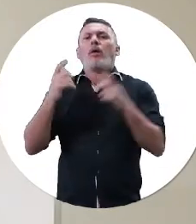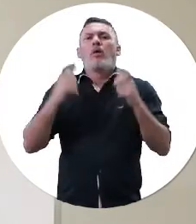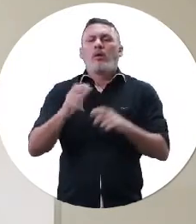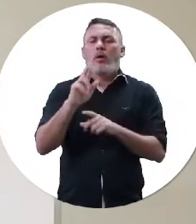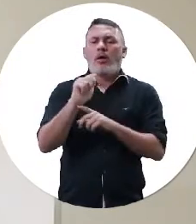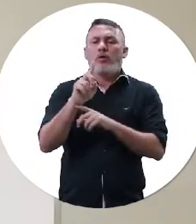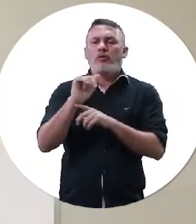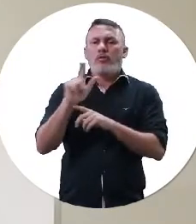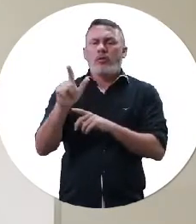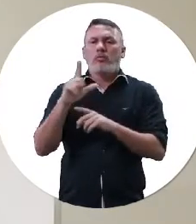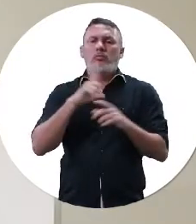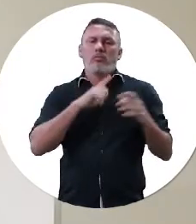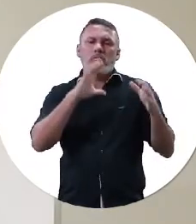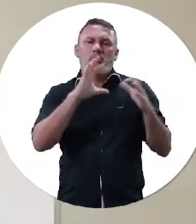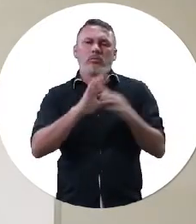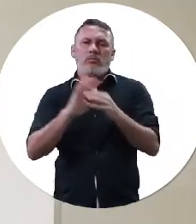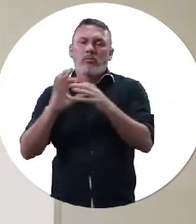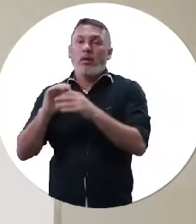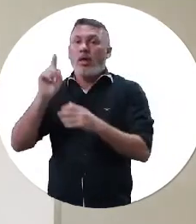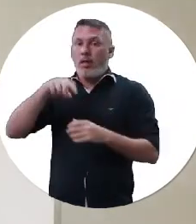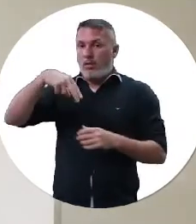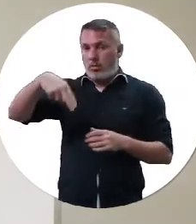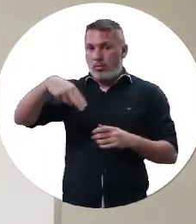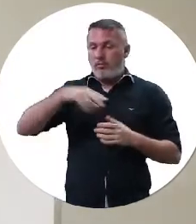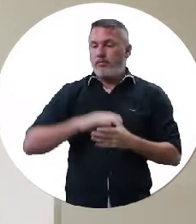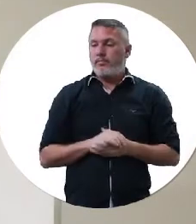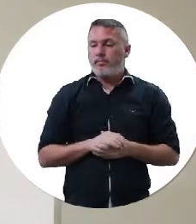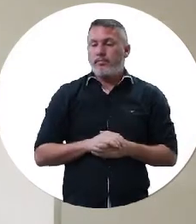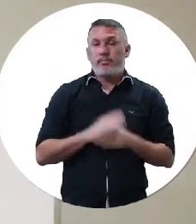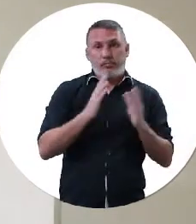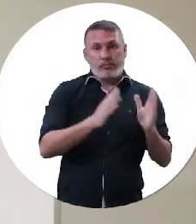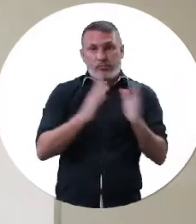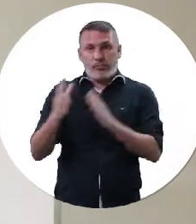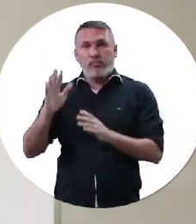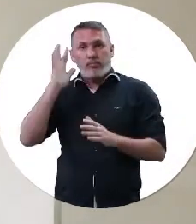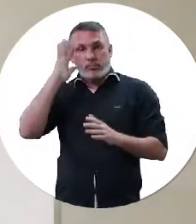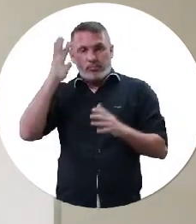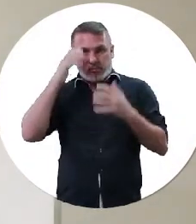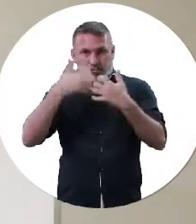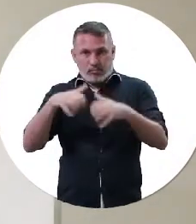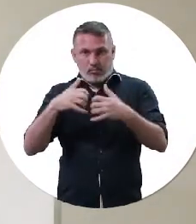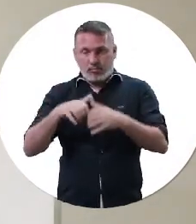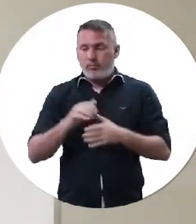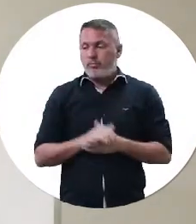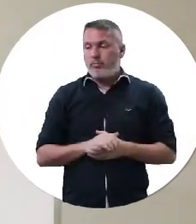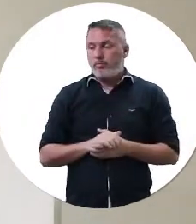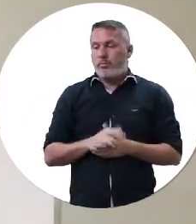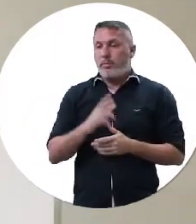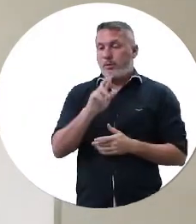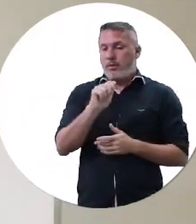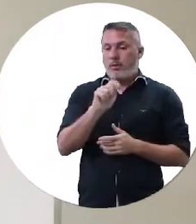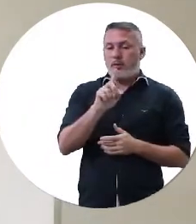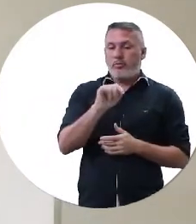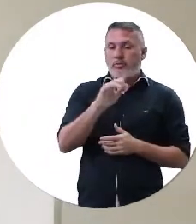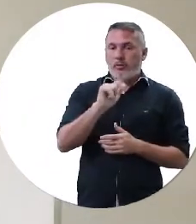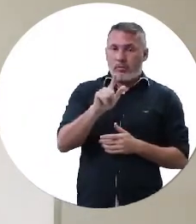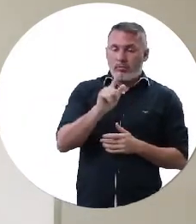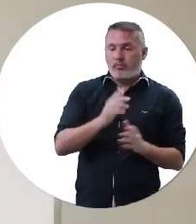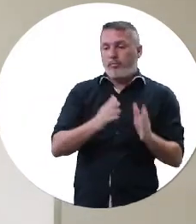Sempre identifique a posição de onde o radical está ligado. No caso, do nitrogênio. Seguindo nosso